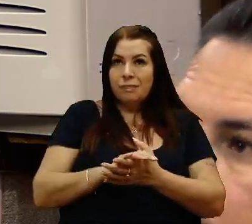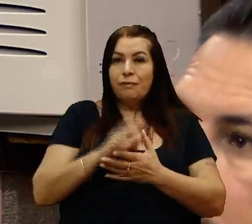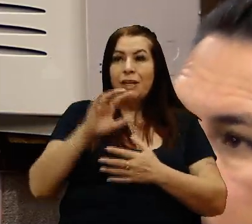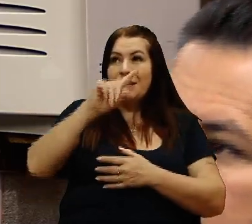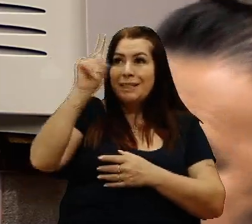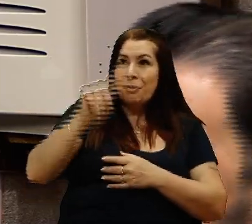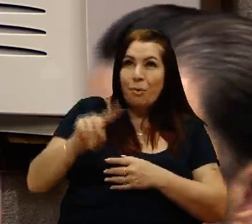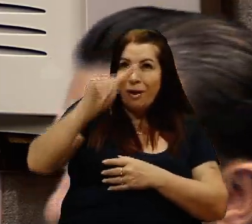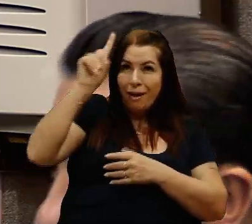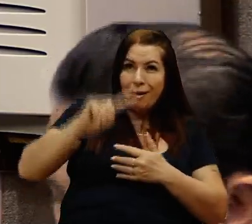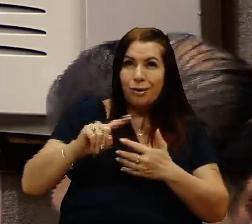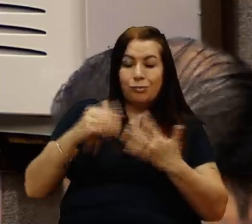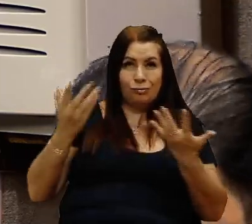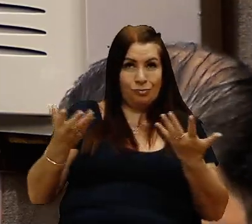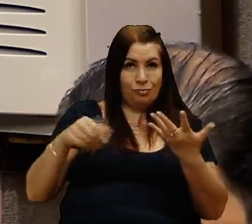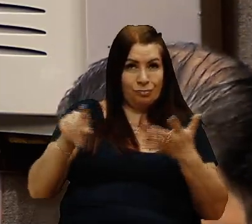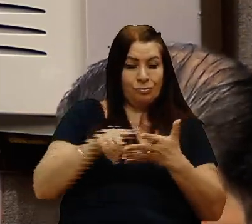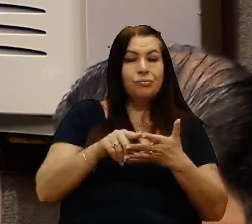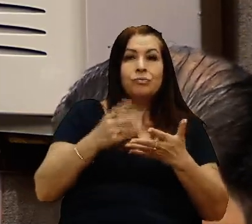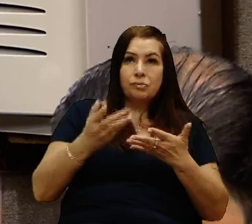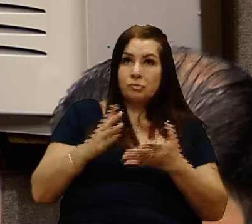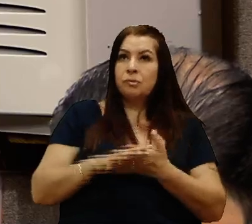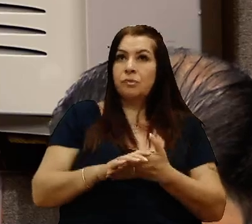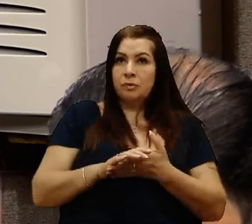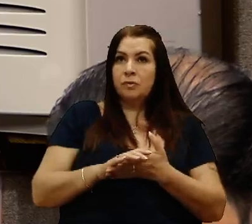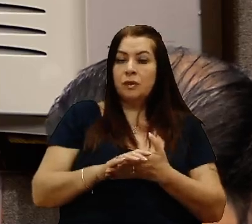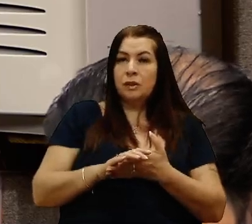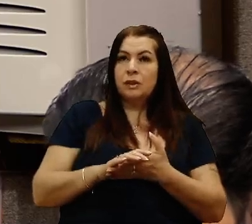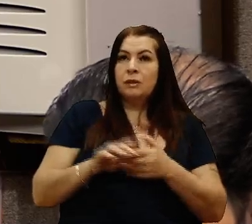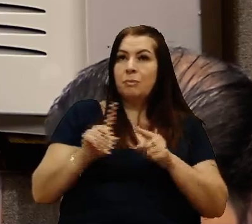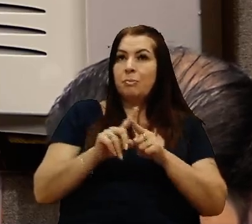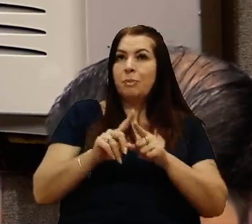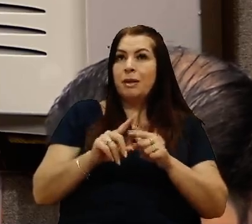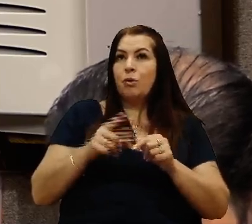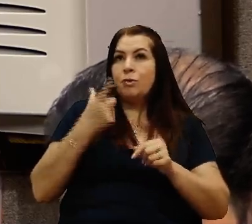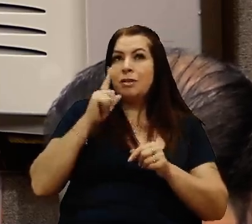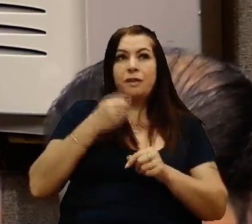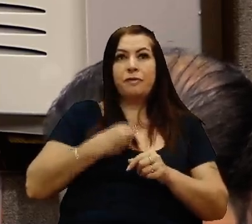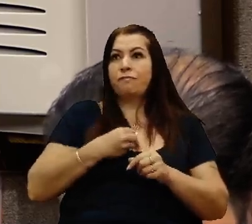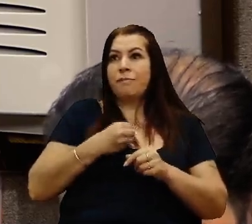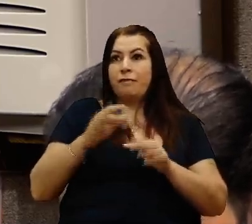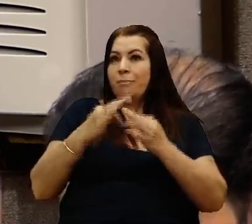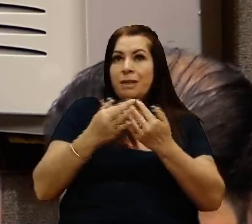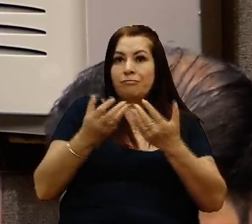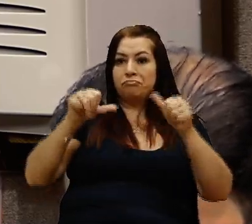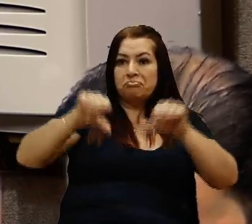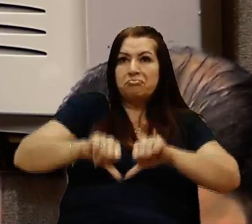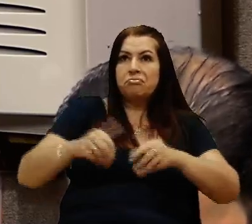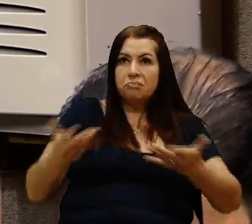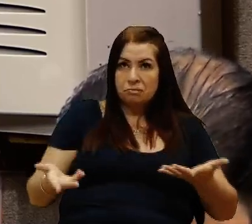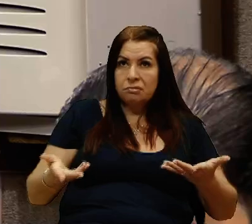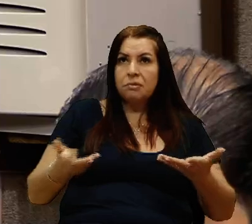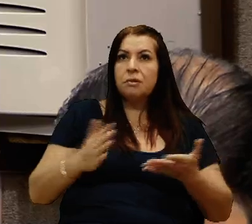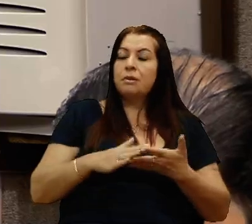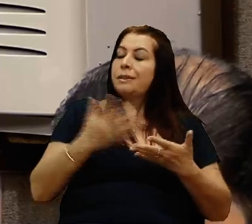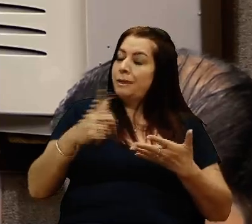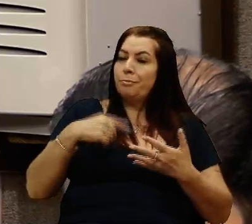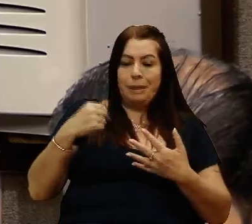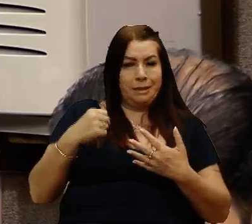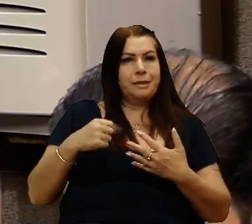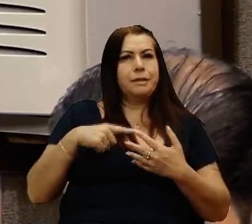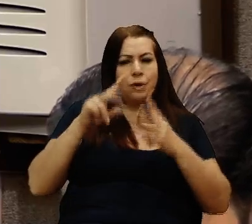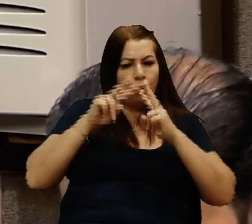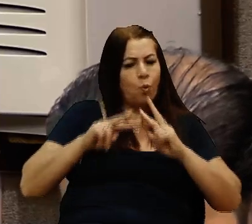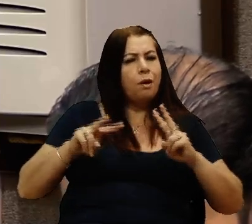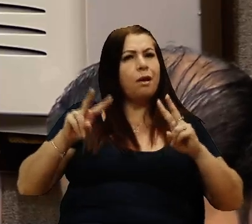Daqui a pouco a subsistência familiar vai tudo por água abaixo. Então a gente precisa ter esse olhar, a gente precisa